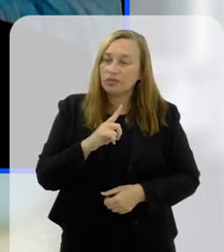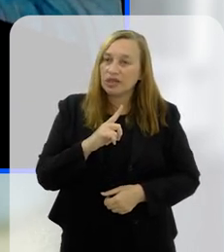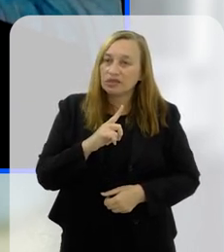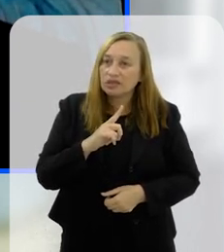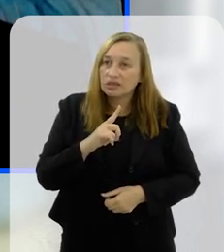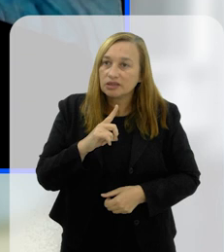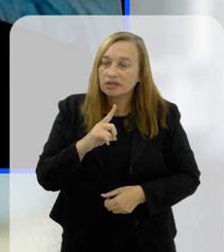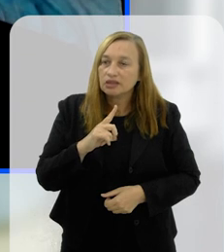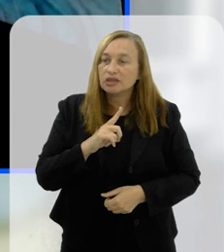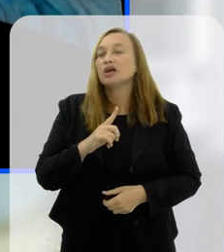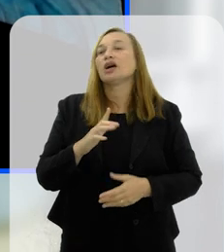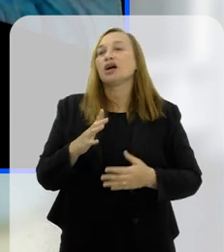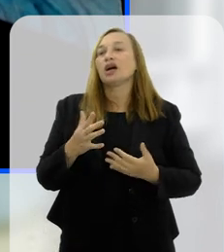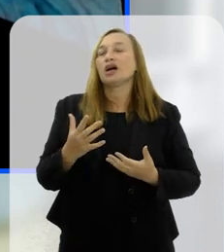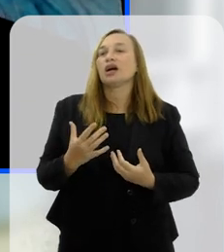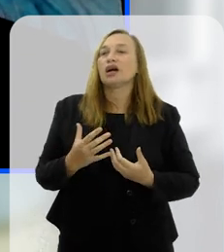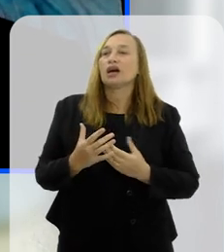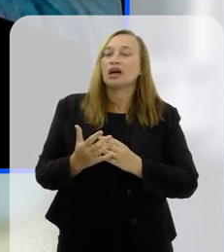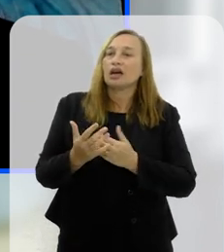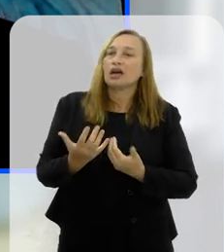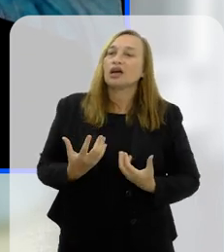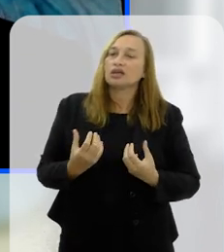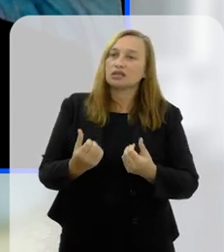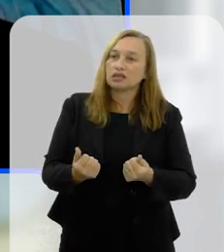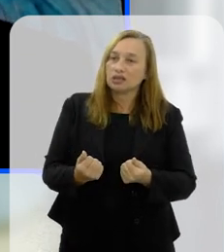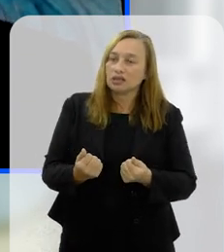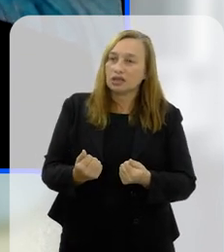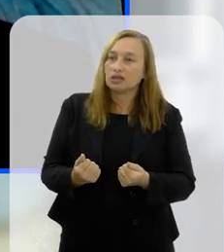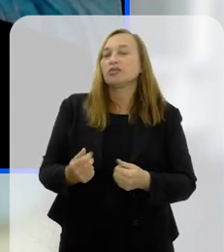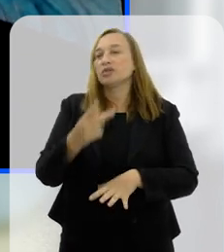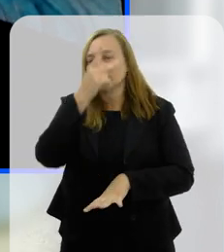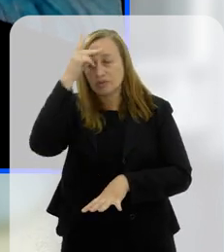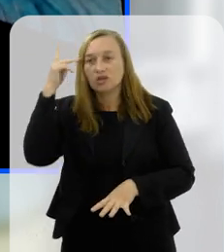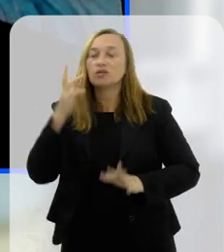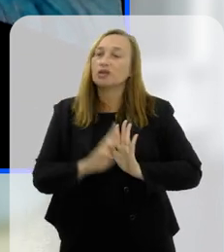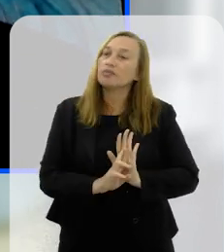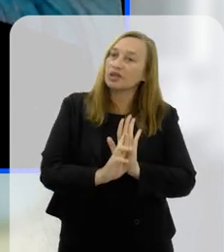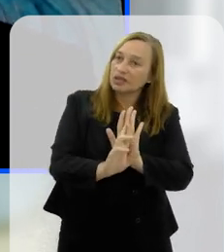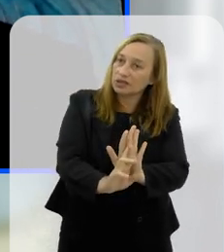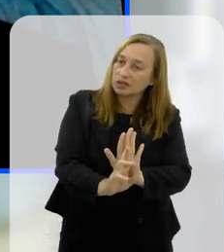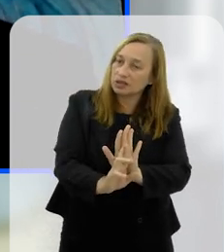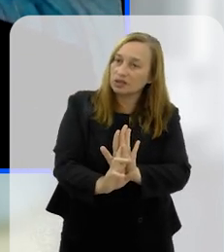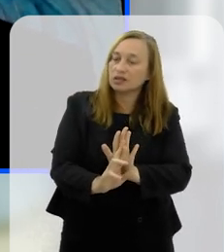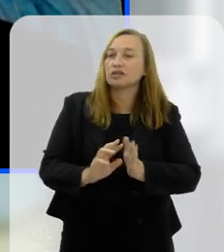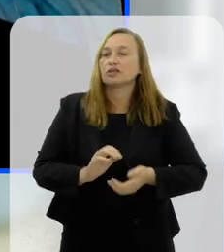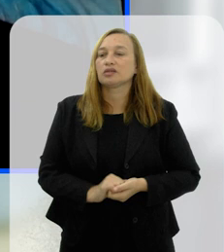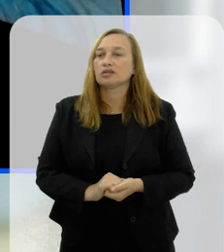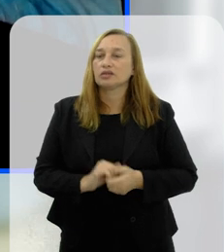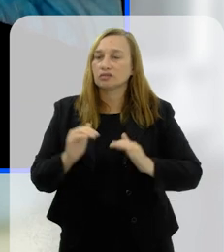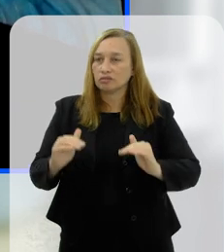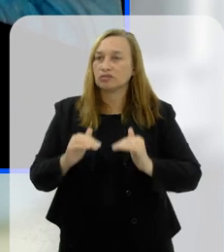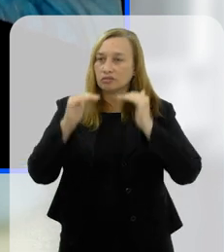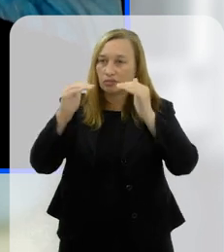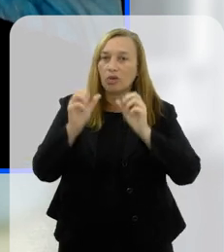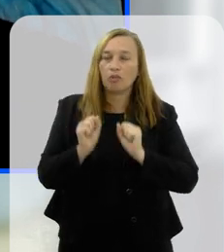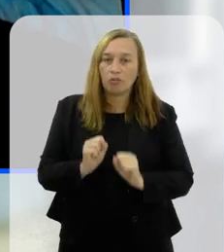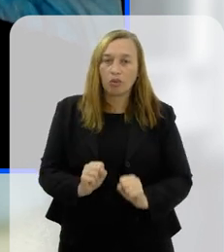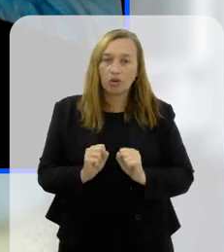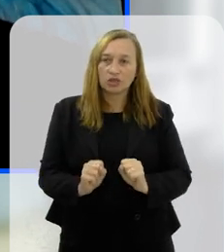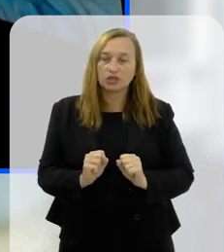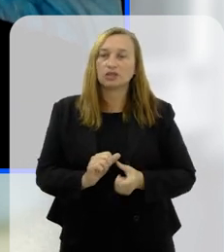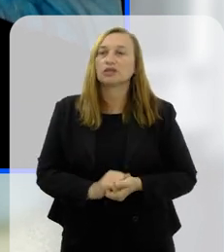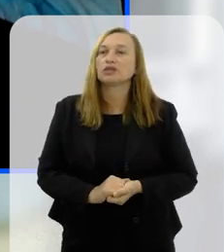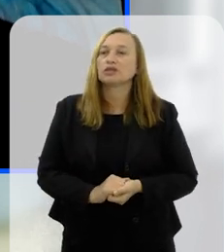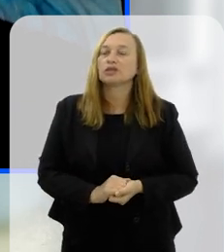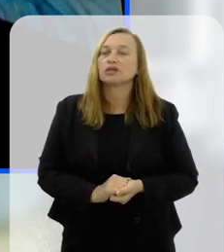famílias são abraçadas né por essas pessoas que são os nossos representantes e que são autoridades públicas e que